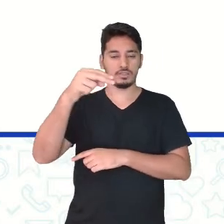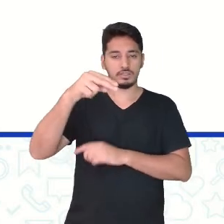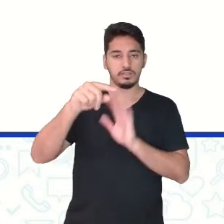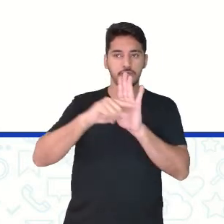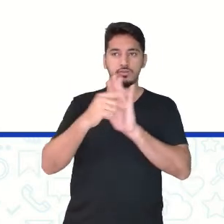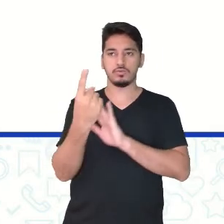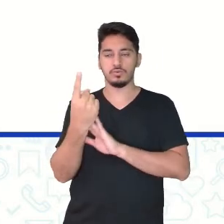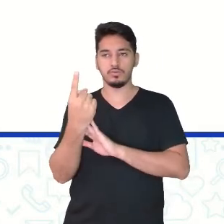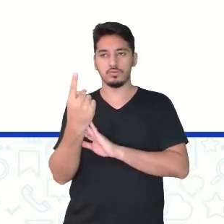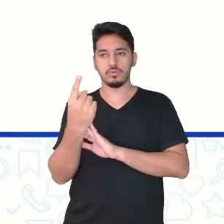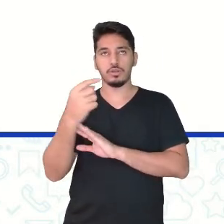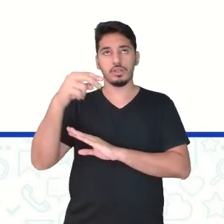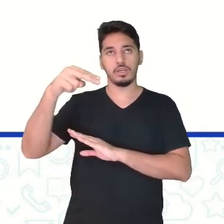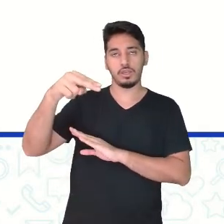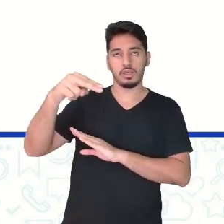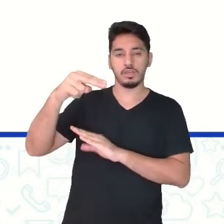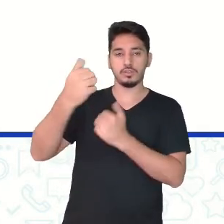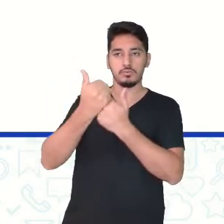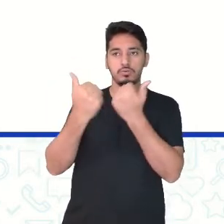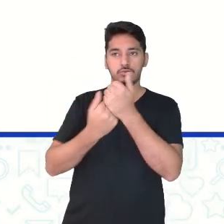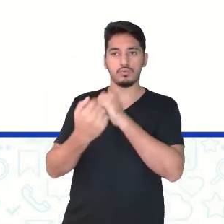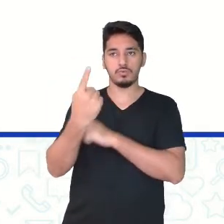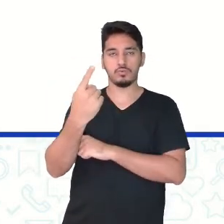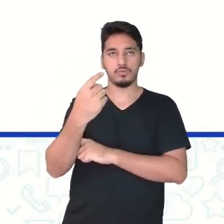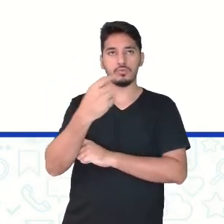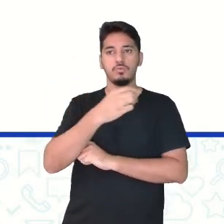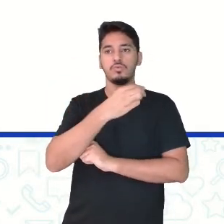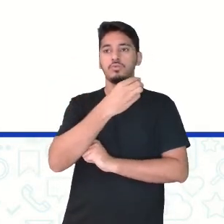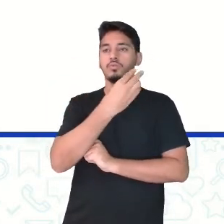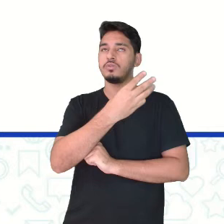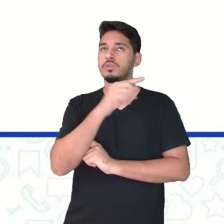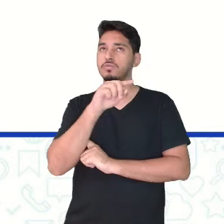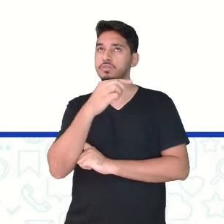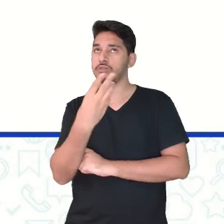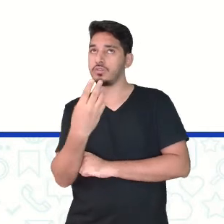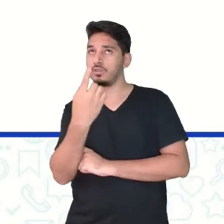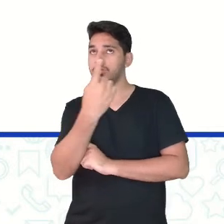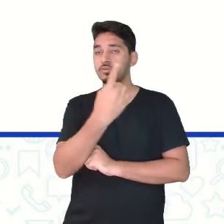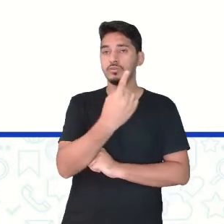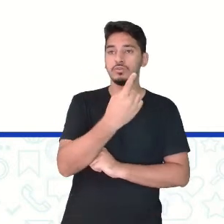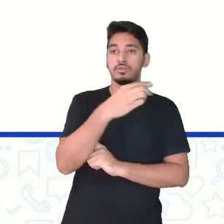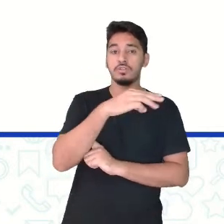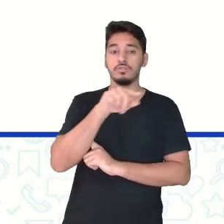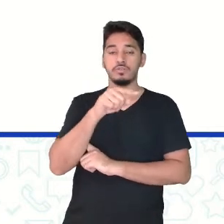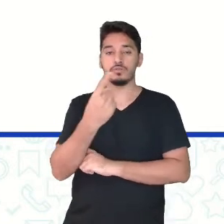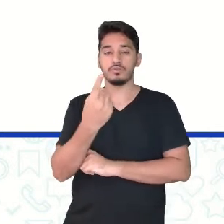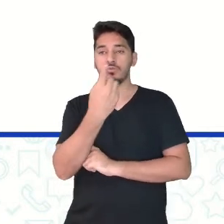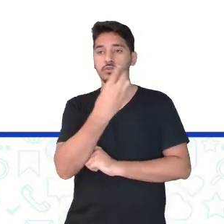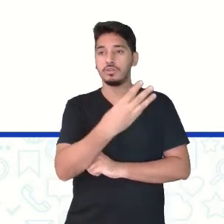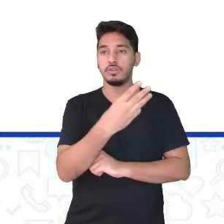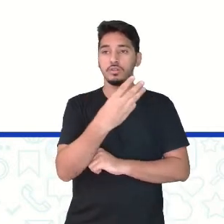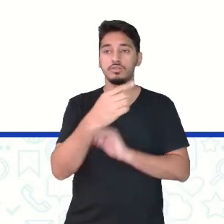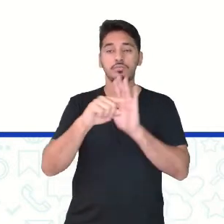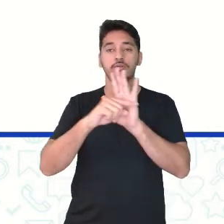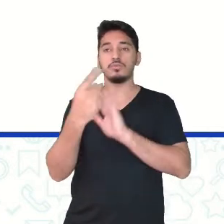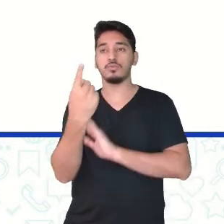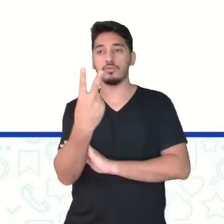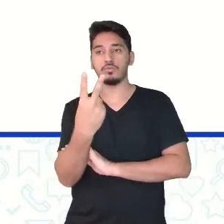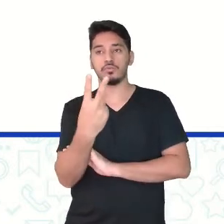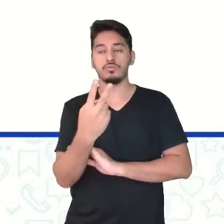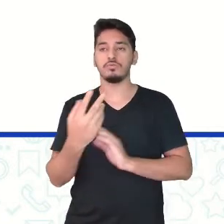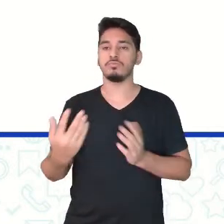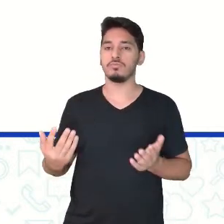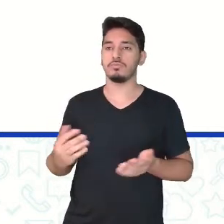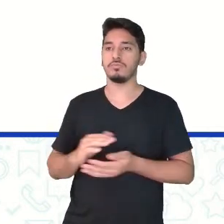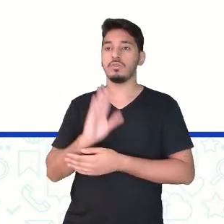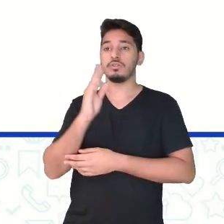pegar no lugar de n, colocar 1, fica 3 vezes 1, 3, menos 1, 2. Aí eu já vou pegar, eu botei aí na tela de vermelho,